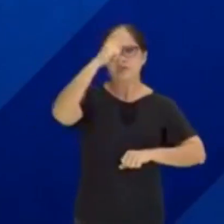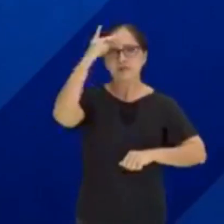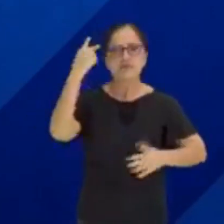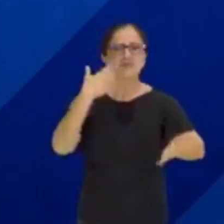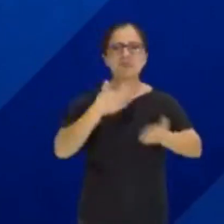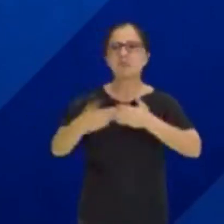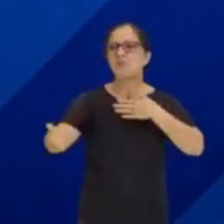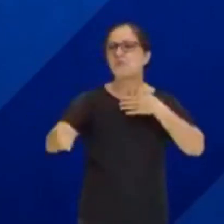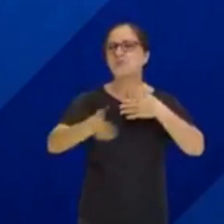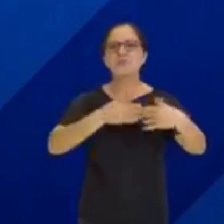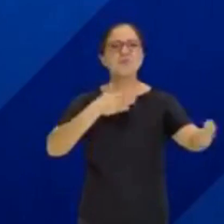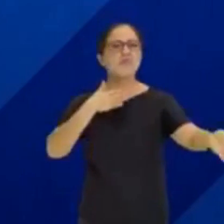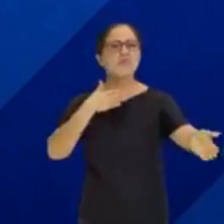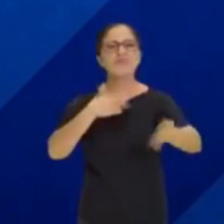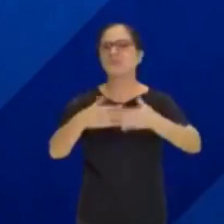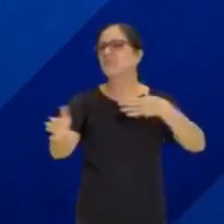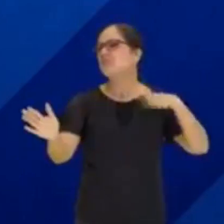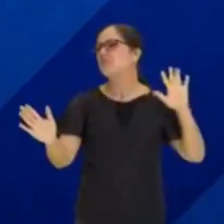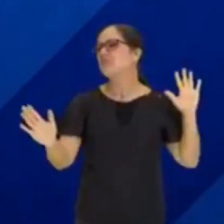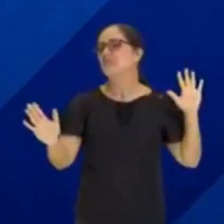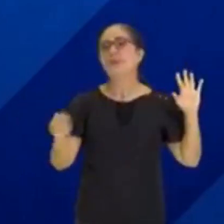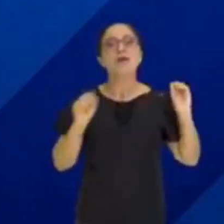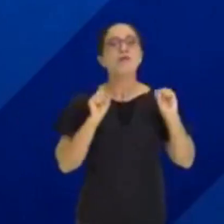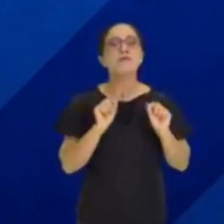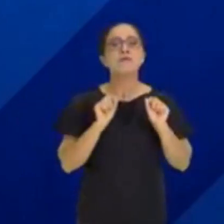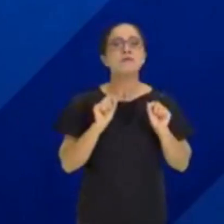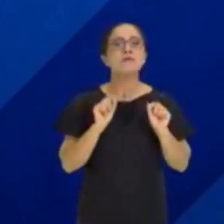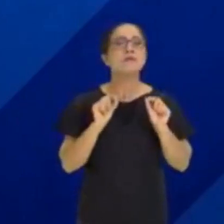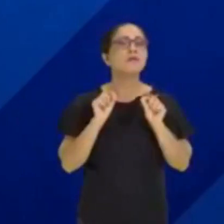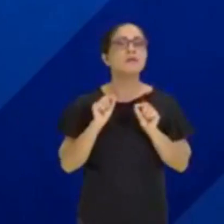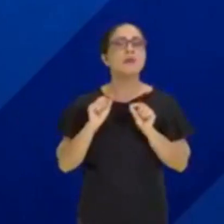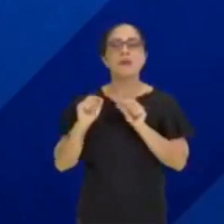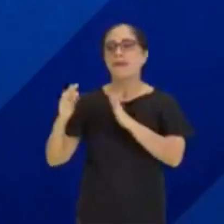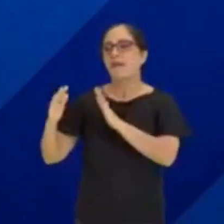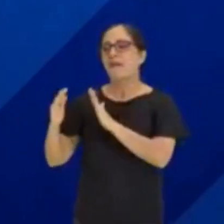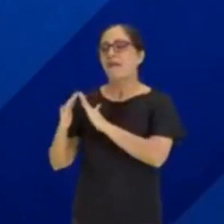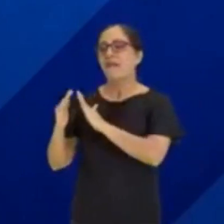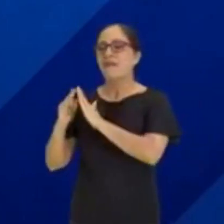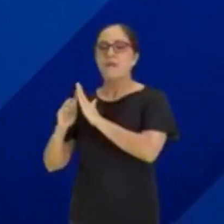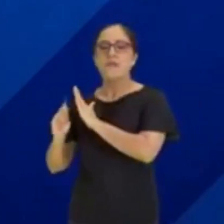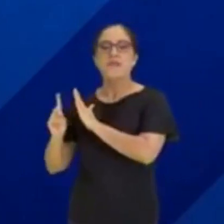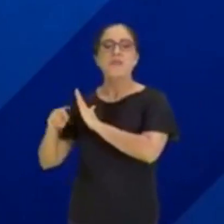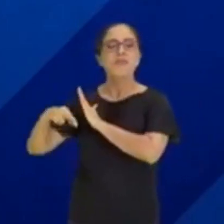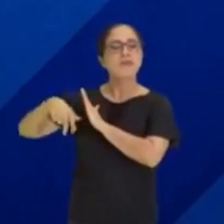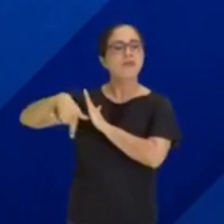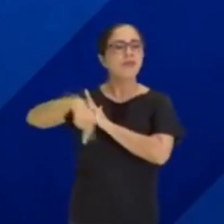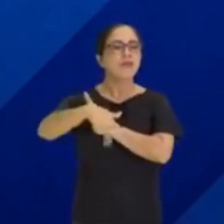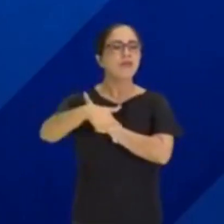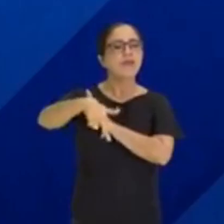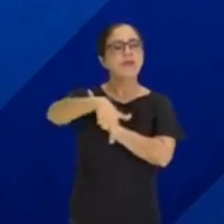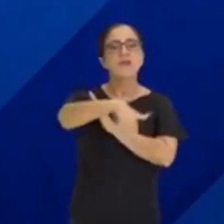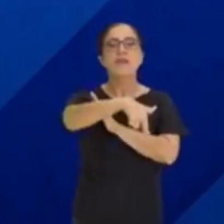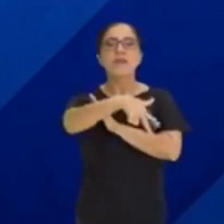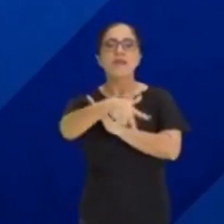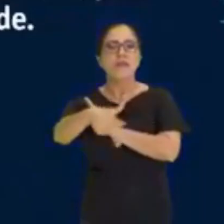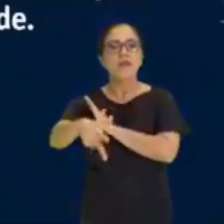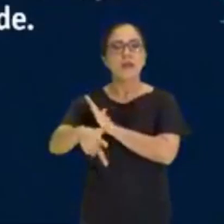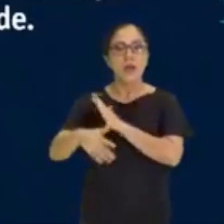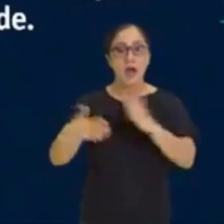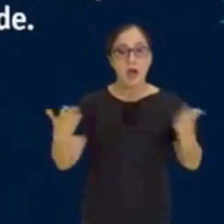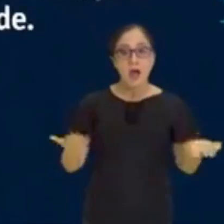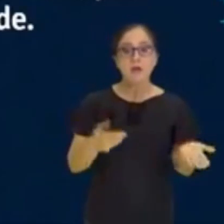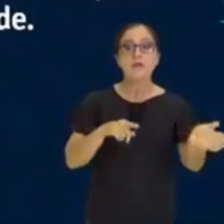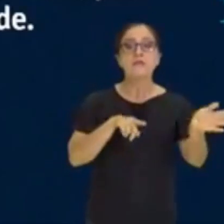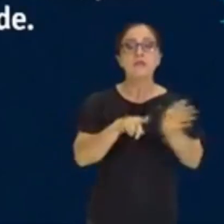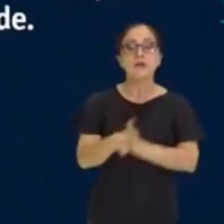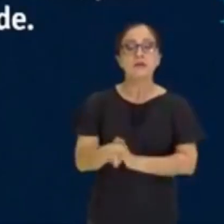estavam nem aí. O que elas queriam mesmo era sair de casa. Então, agora vamos à nossa pergunta.